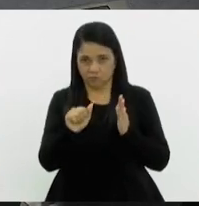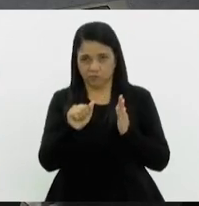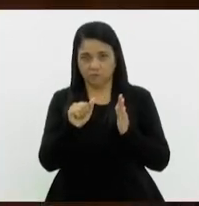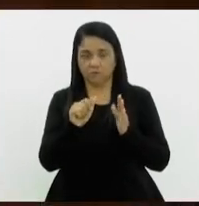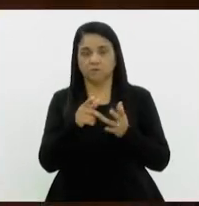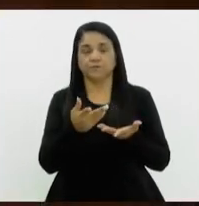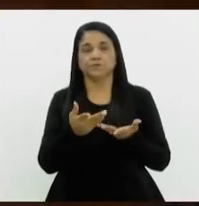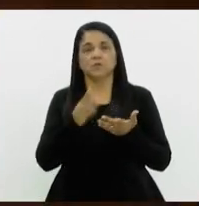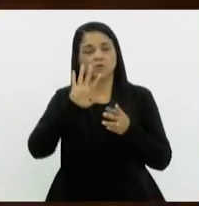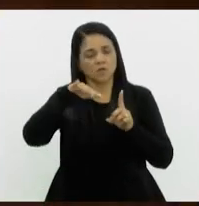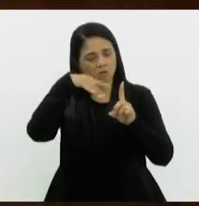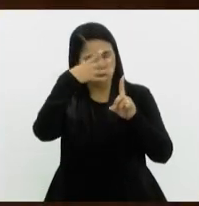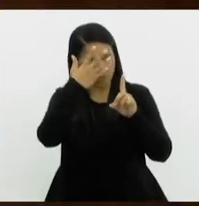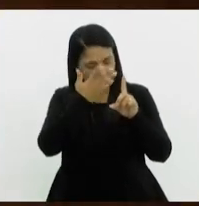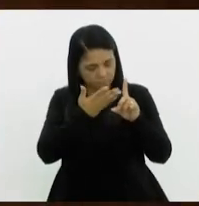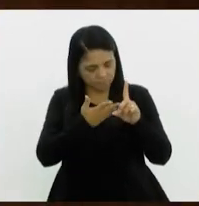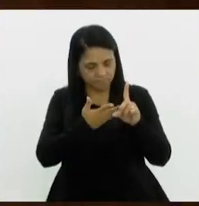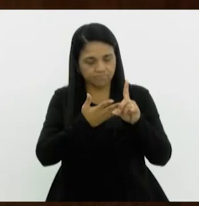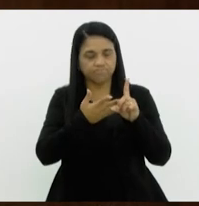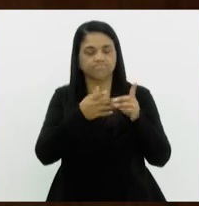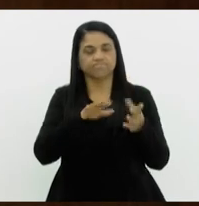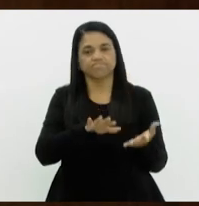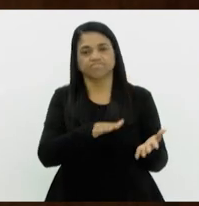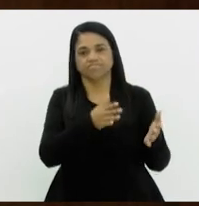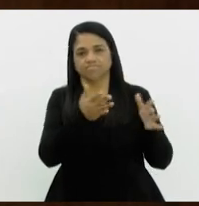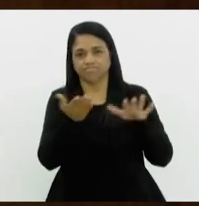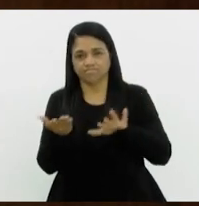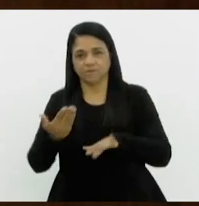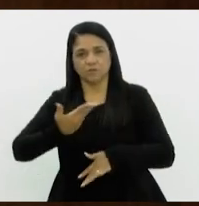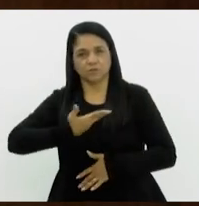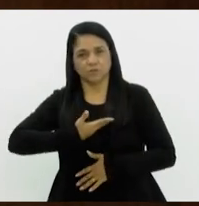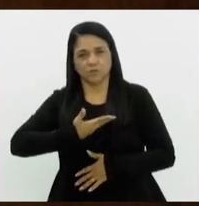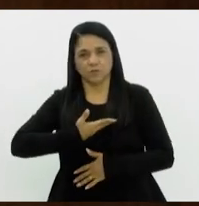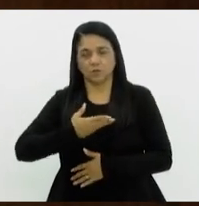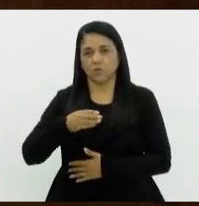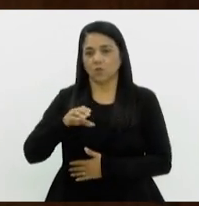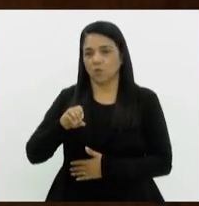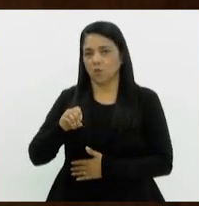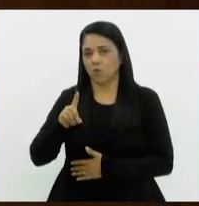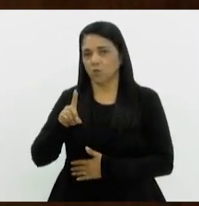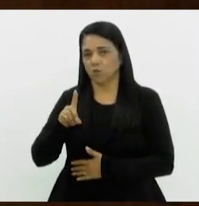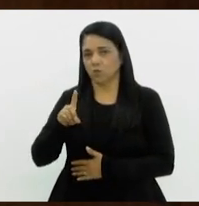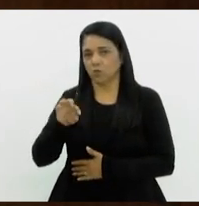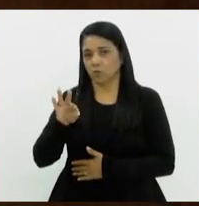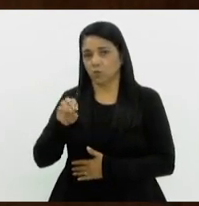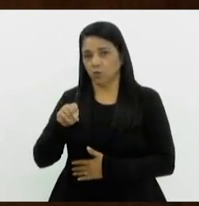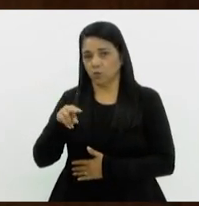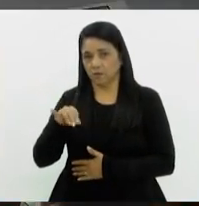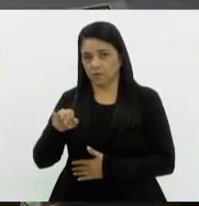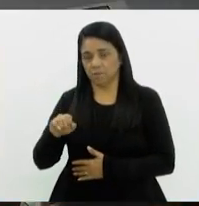em homenagem ao falecimento do nosso companheiro Otônio Pai.